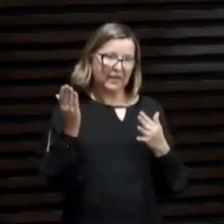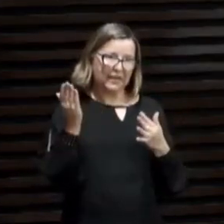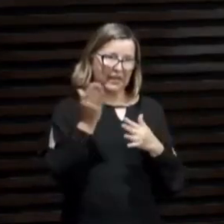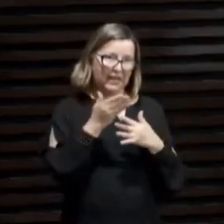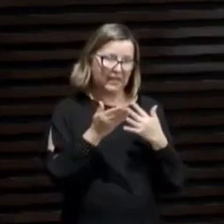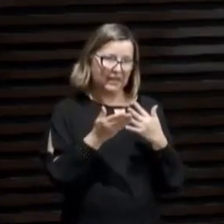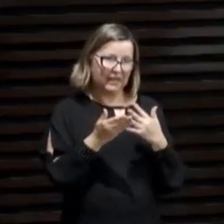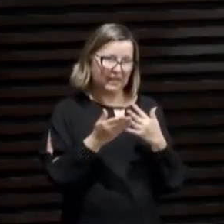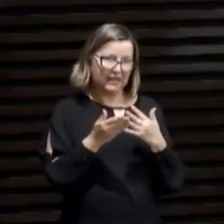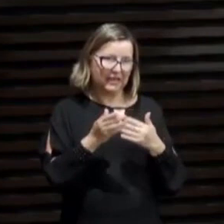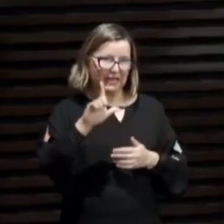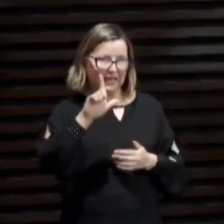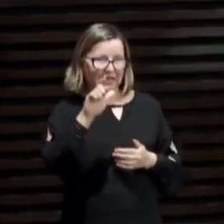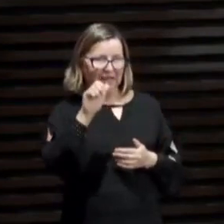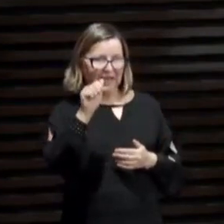e murmuração.